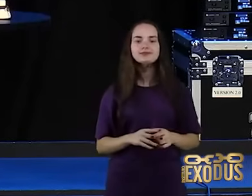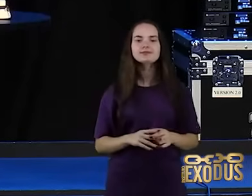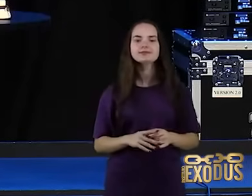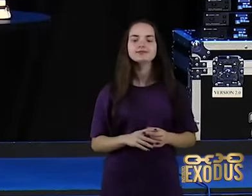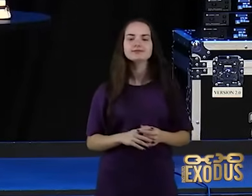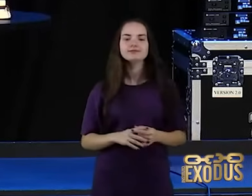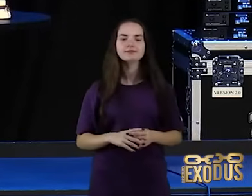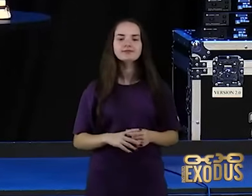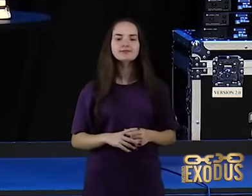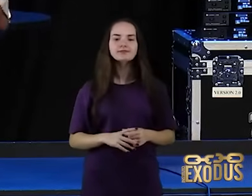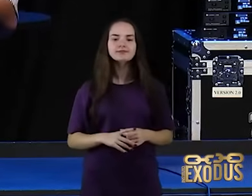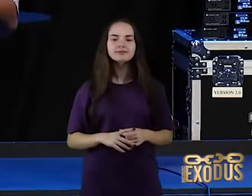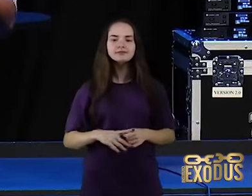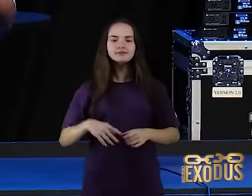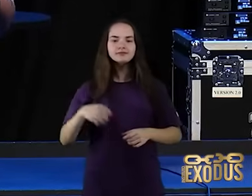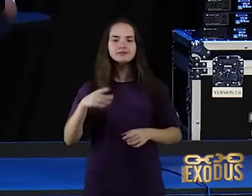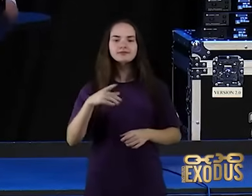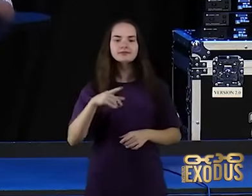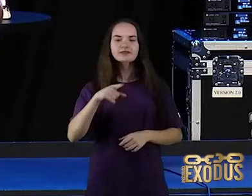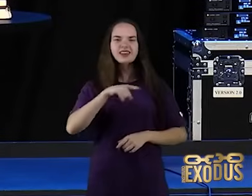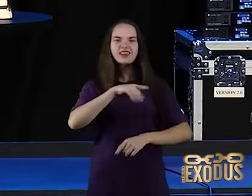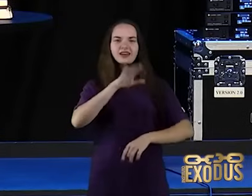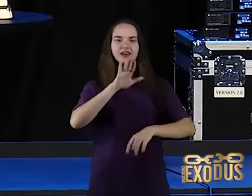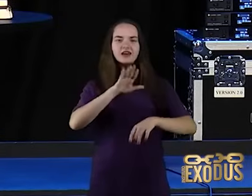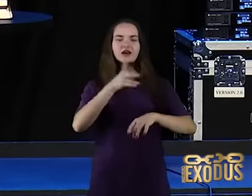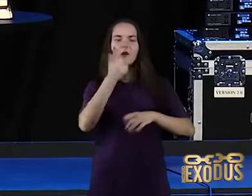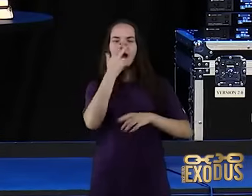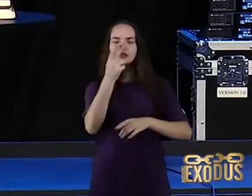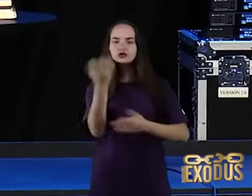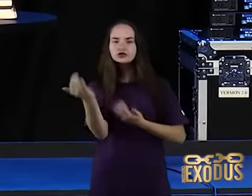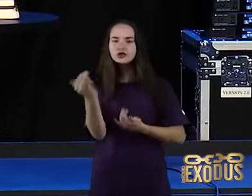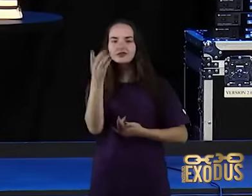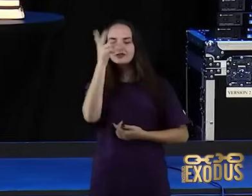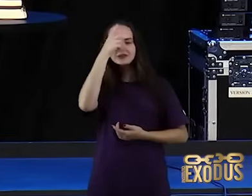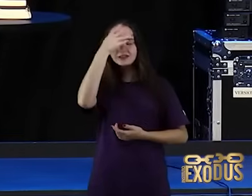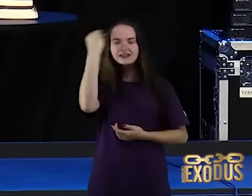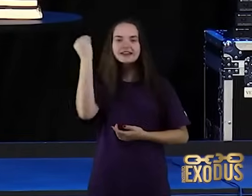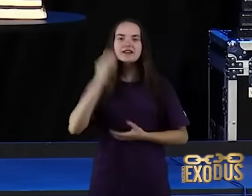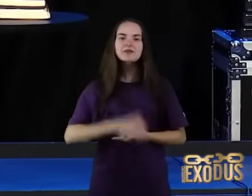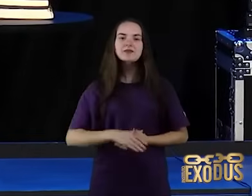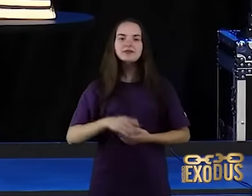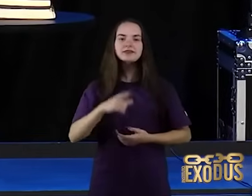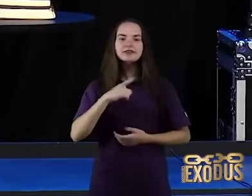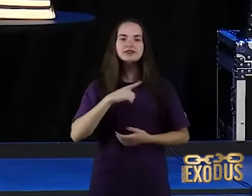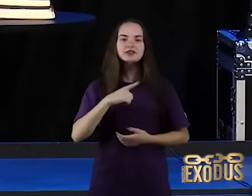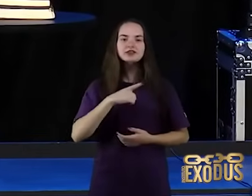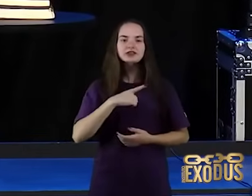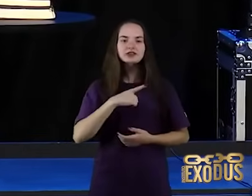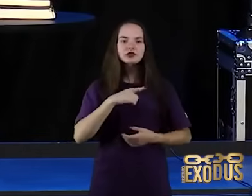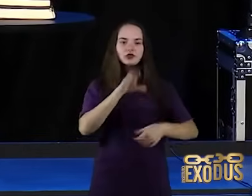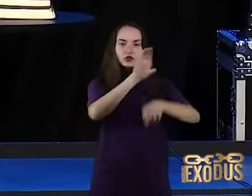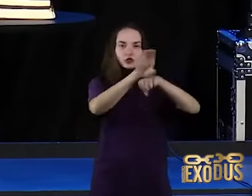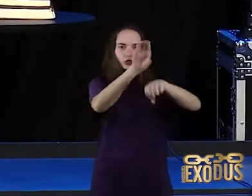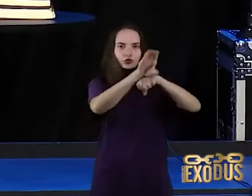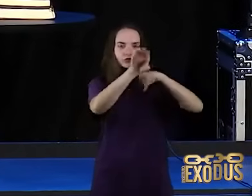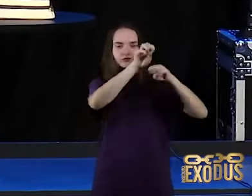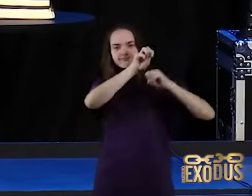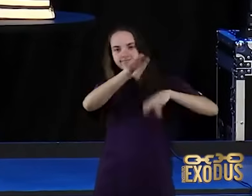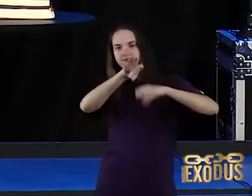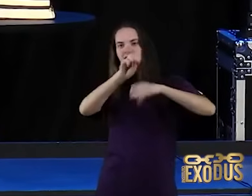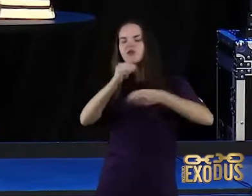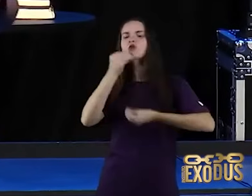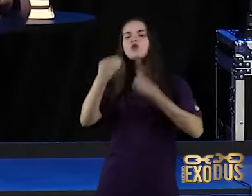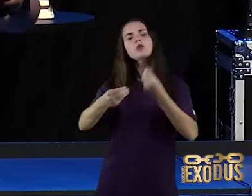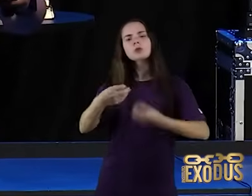Talvez um quarto de século os mais jovens não lembrem disso O que que é um homem ao máximo aí você aprende a